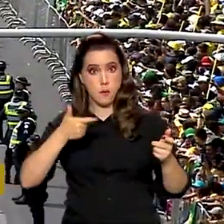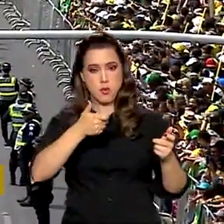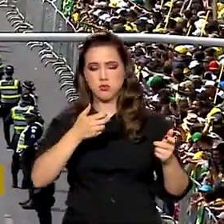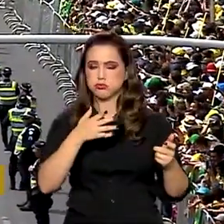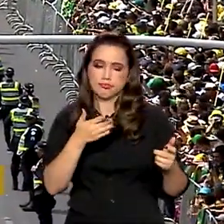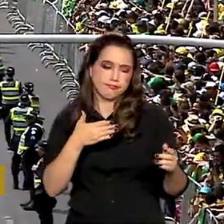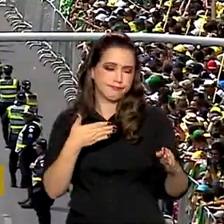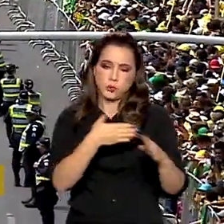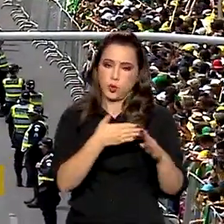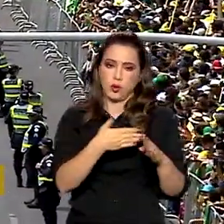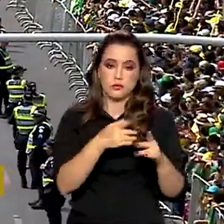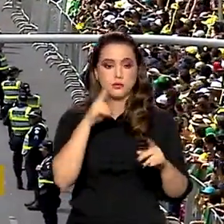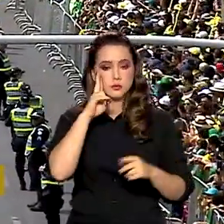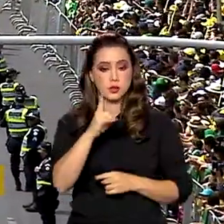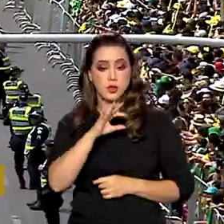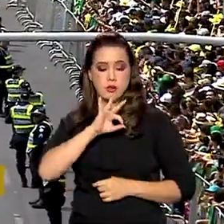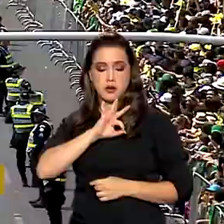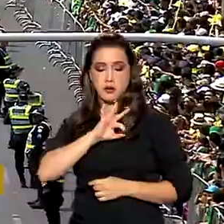Federal.